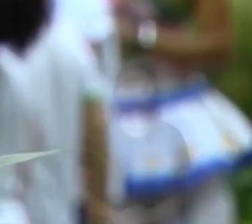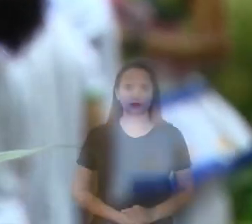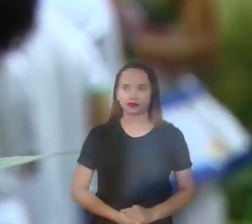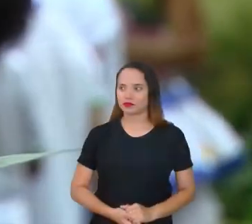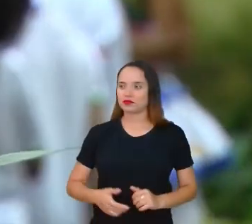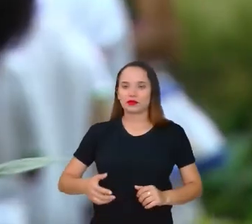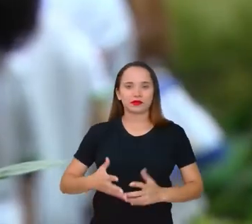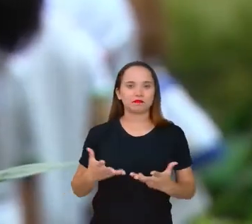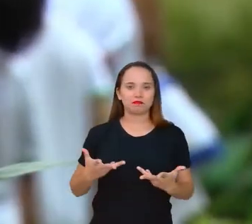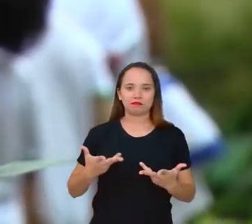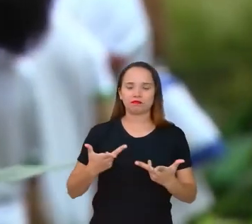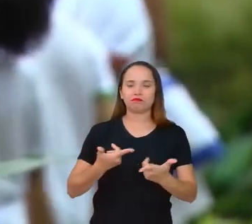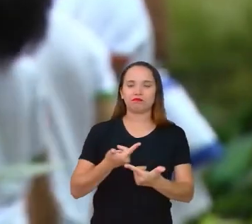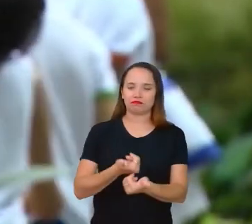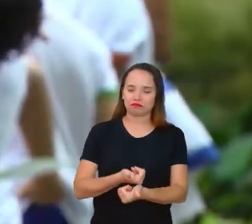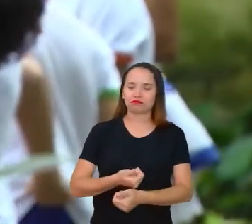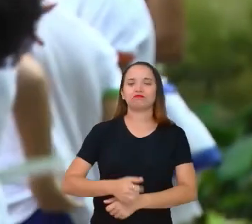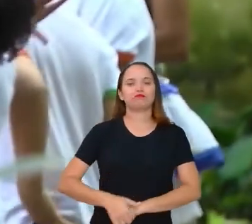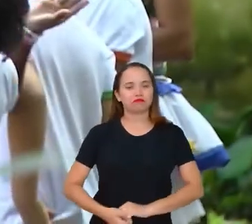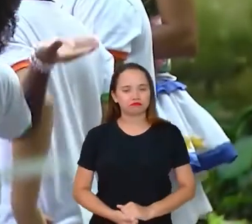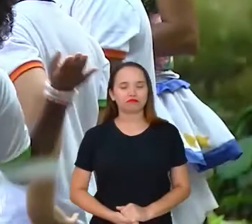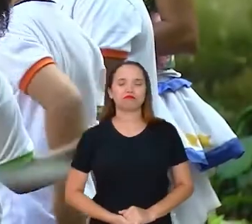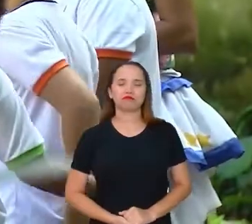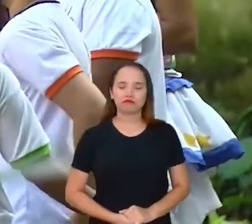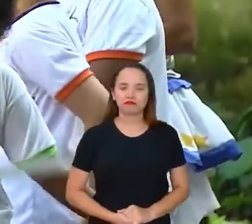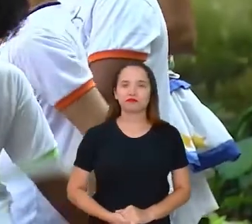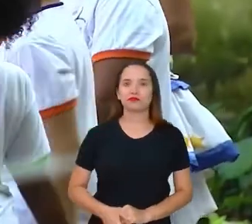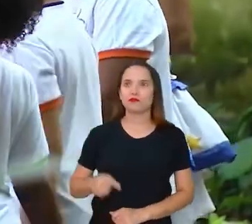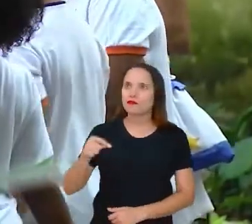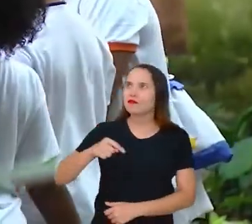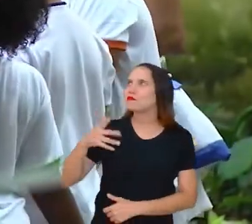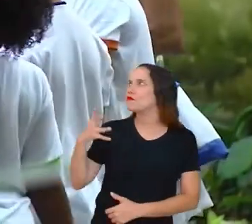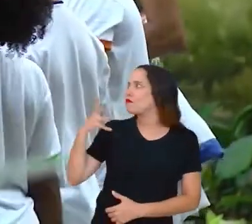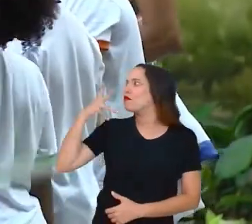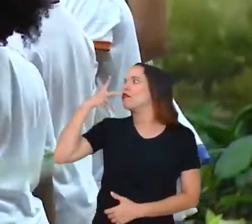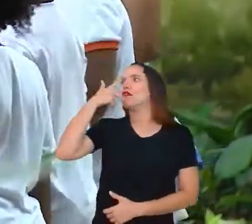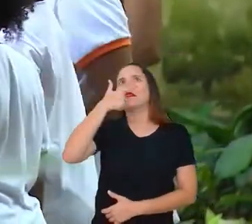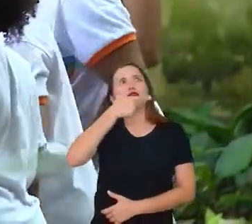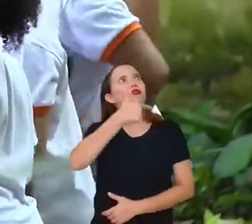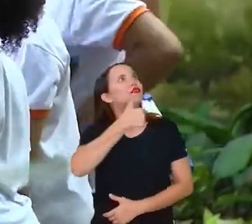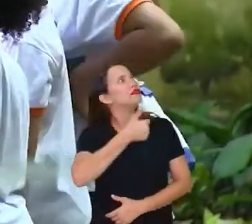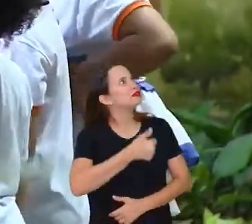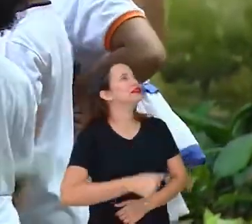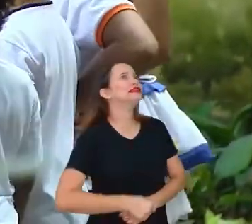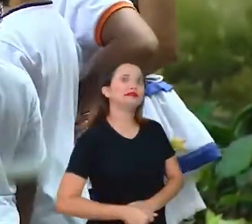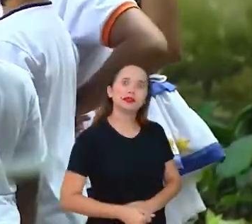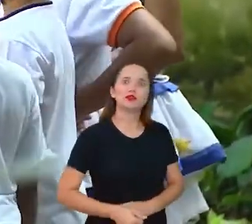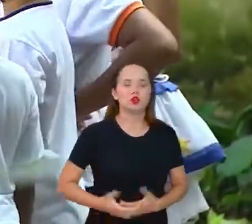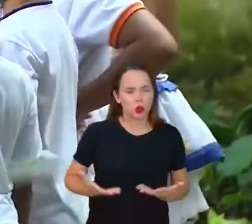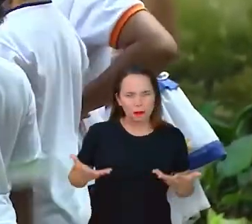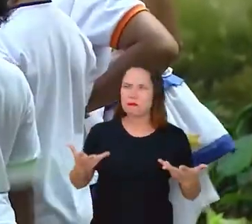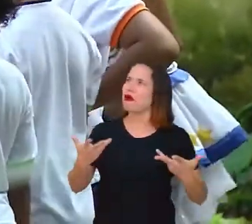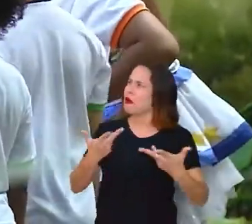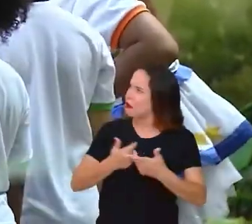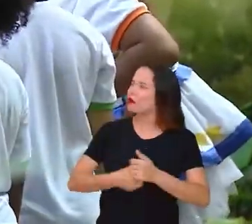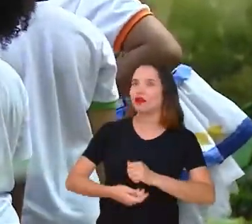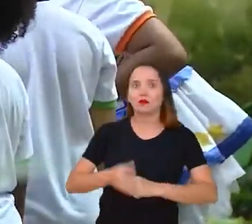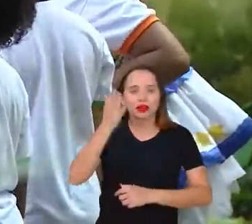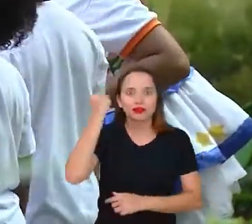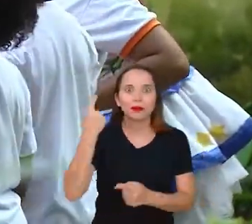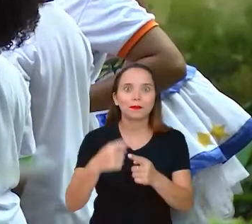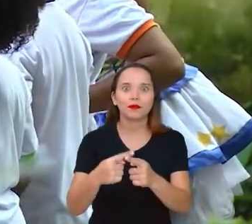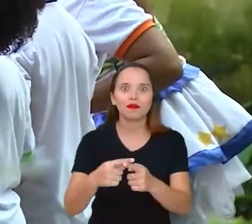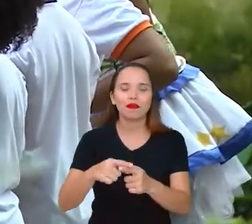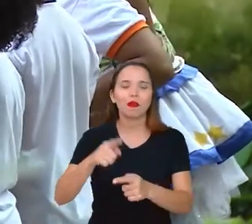Maravilha, minhas. Não foi? É muito bonito aqui. Não é? É maravilhoso. Sabe por quê?